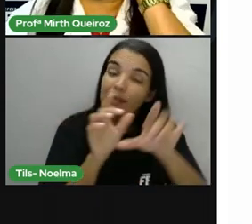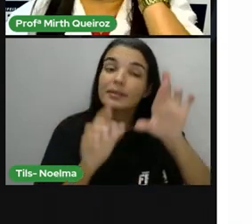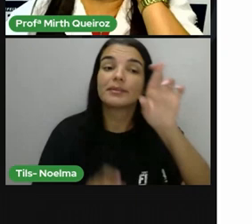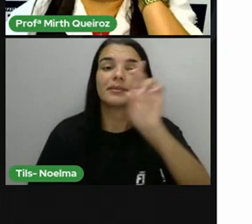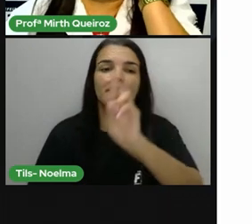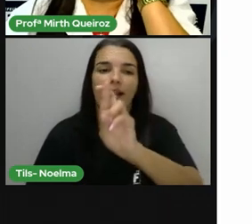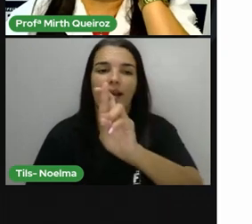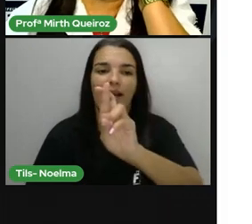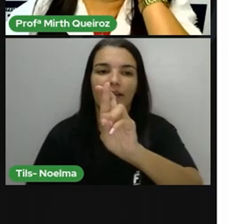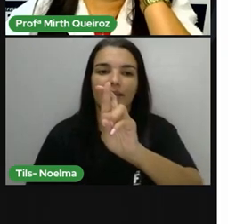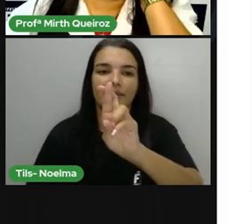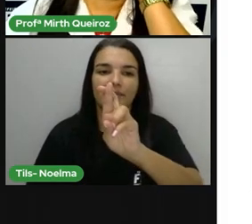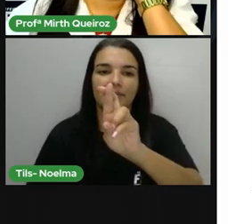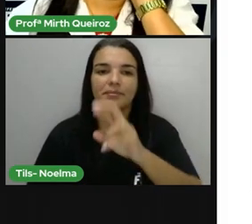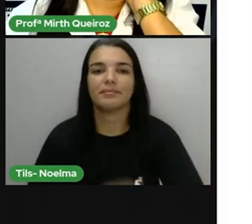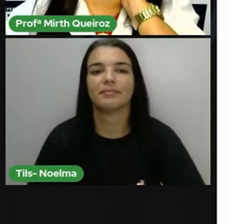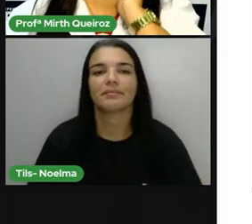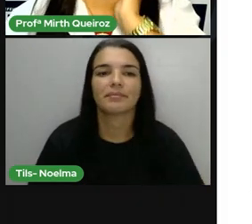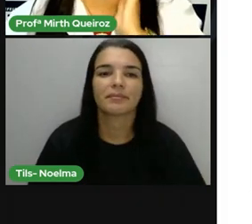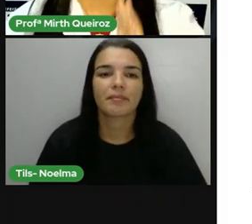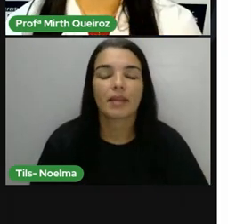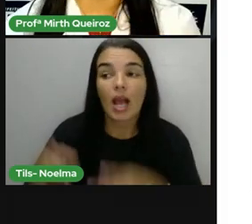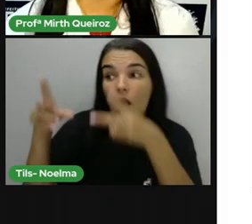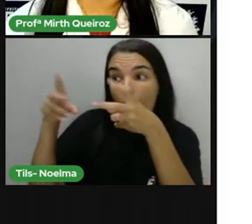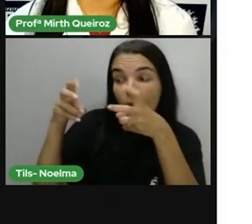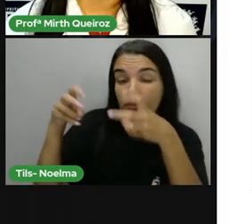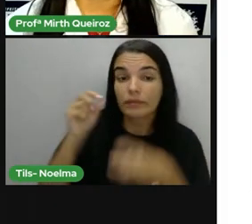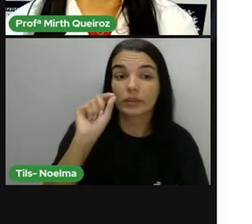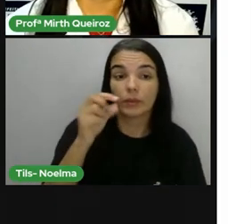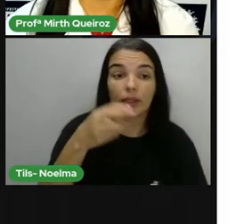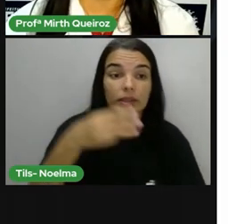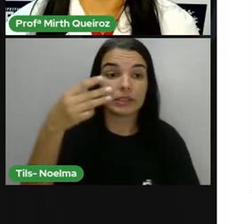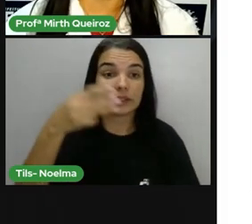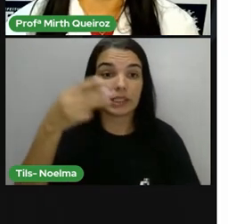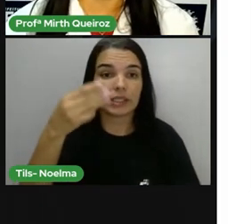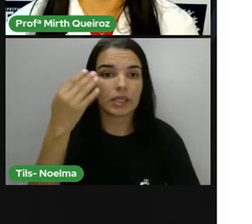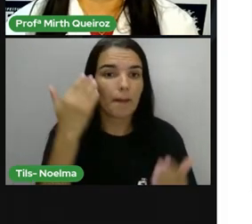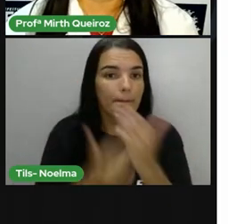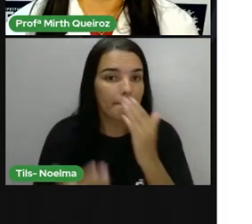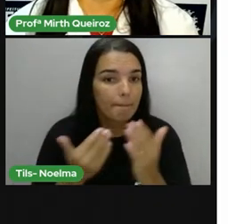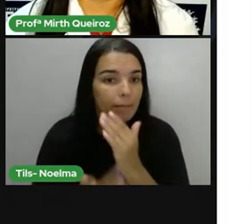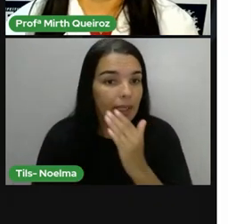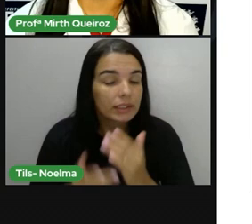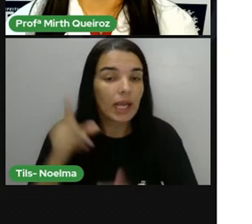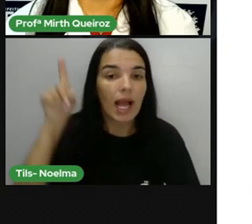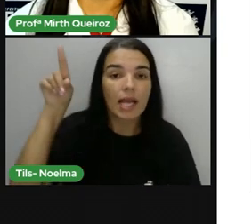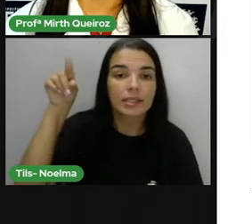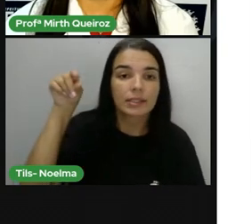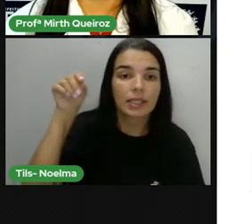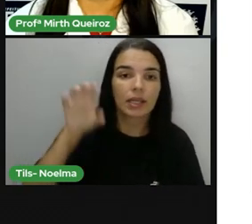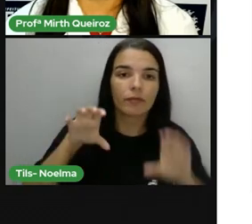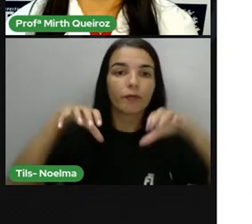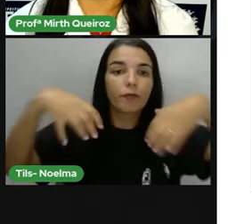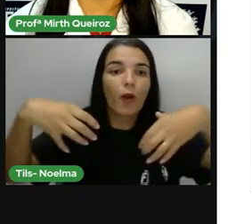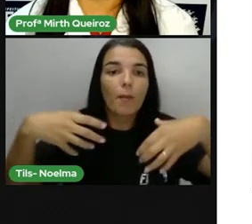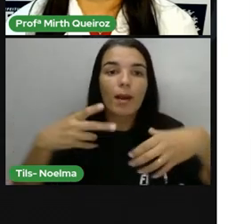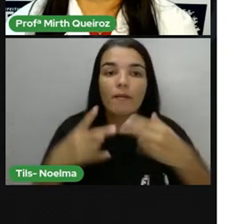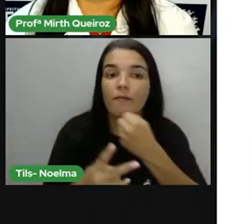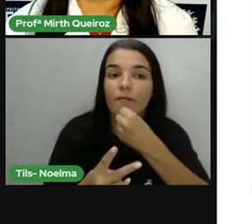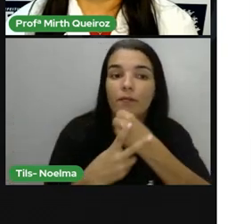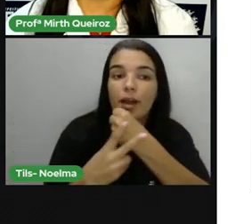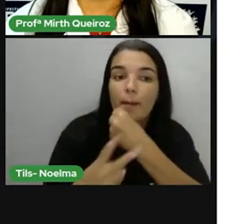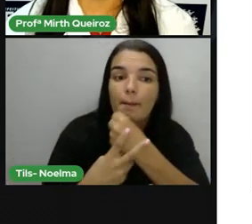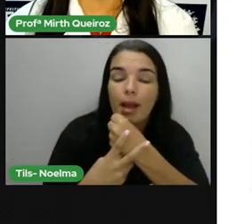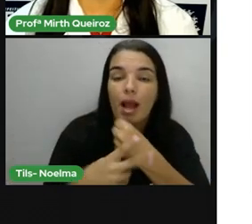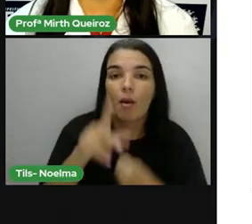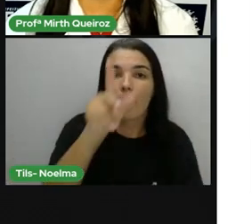tenha aí o ei e o oi. Observação 3. Perdem o acento gráfico as formas verbais